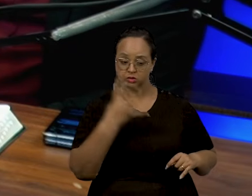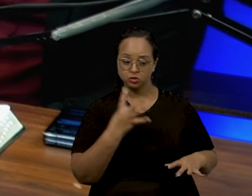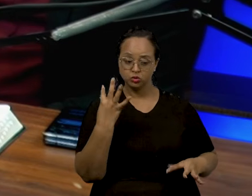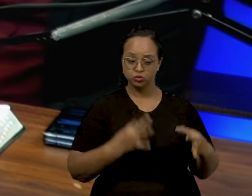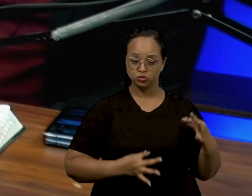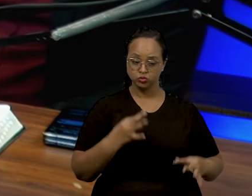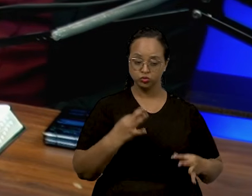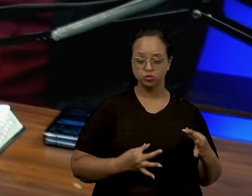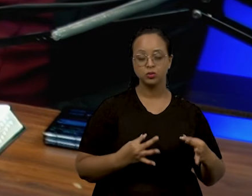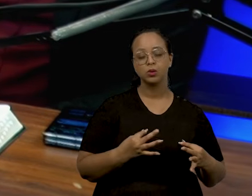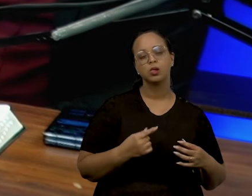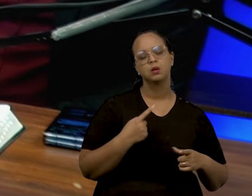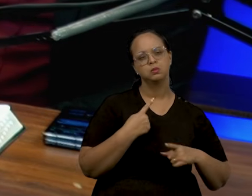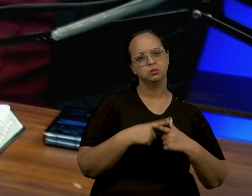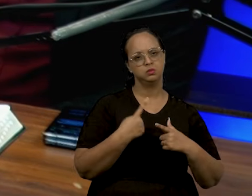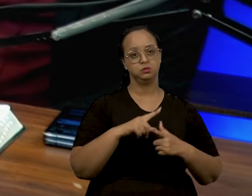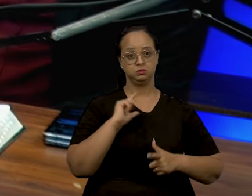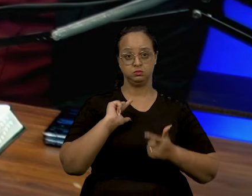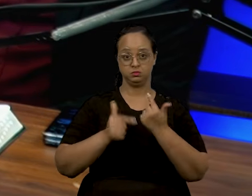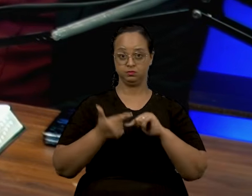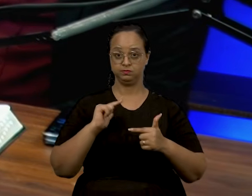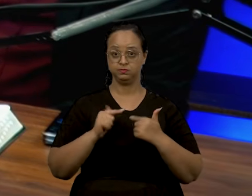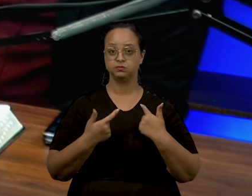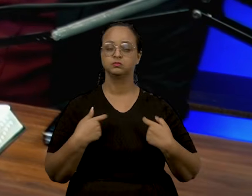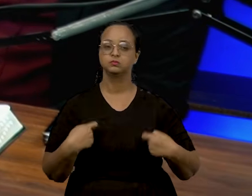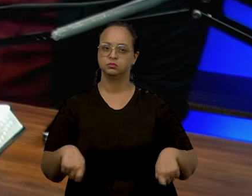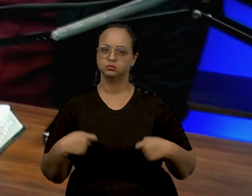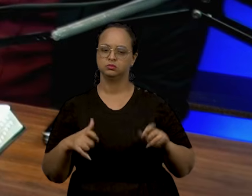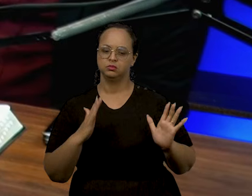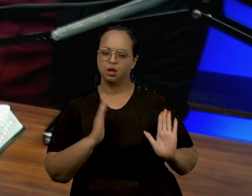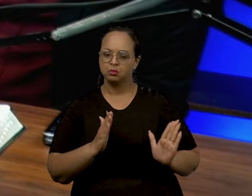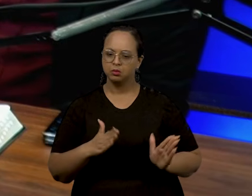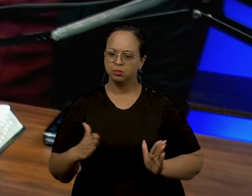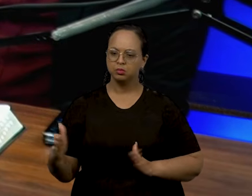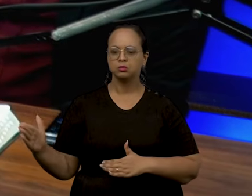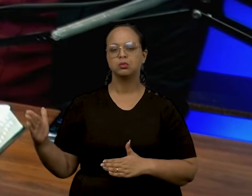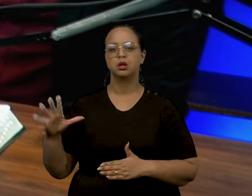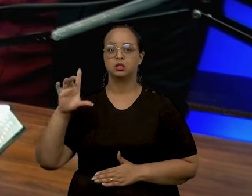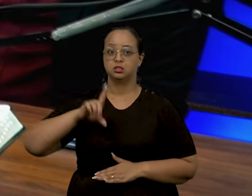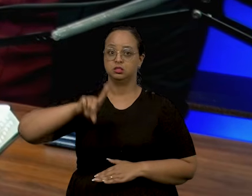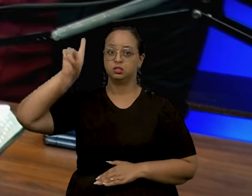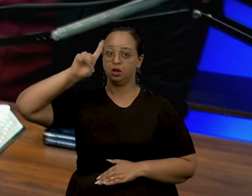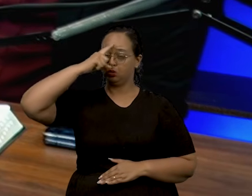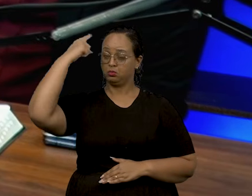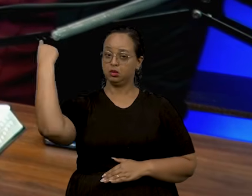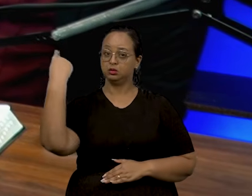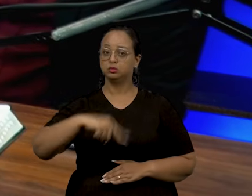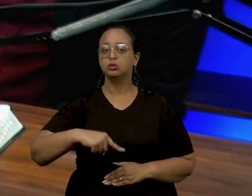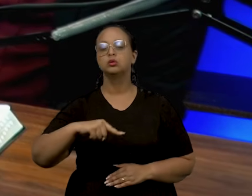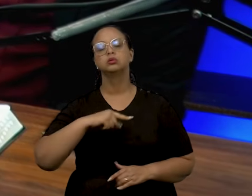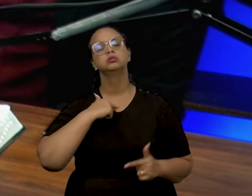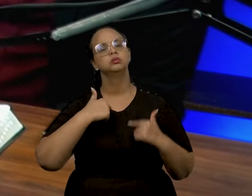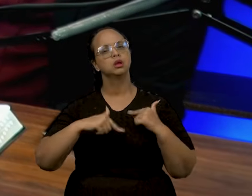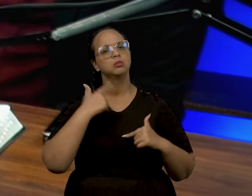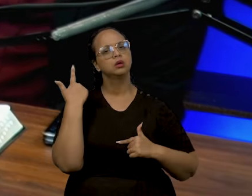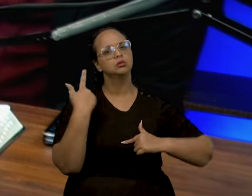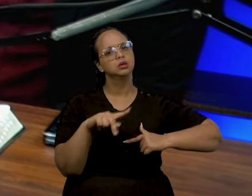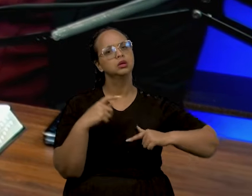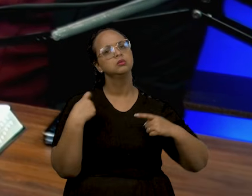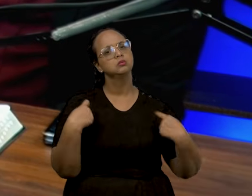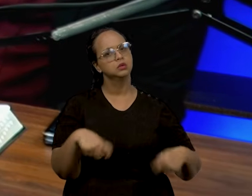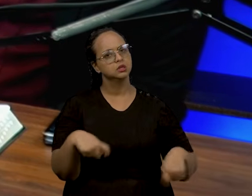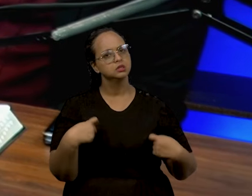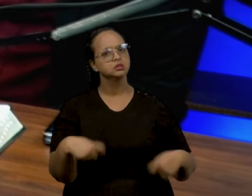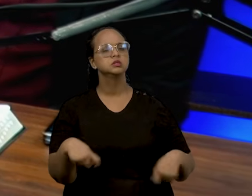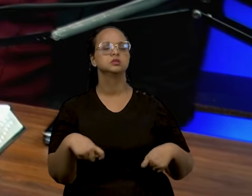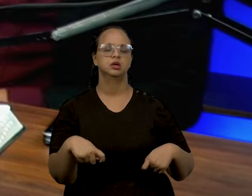trabalho do juiz era aplicar essa lei de maneira sábia diante do povo. Quando a gente sai do período de juízes, que termina